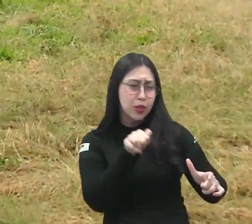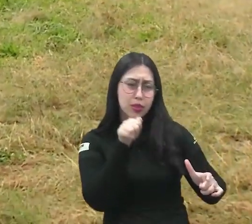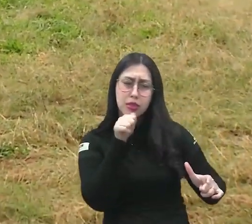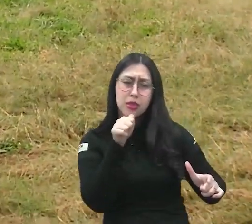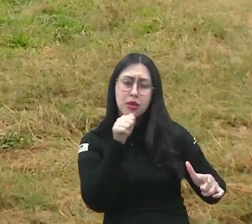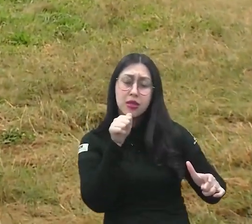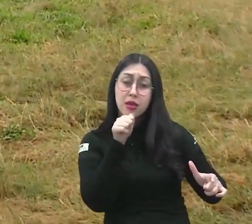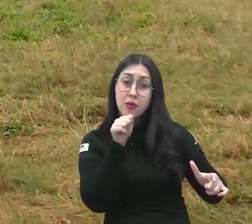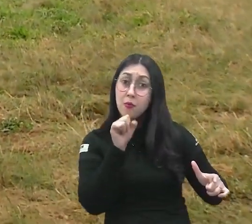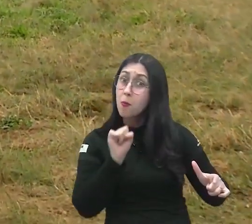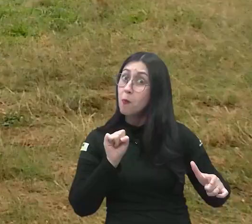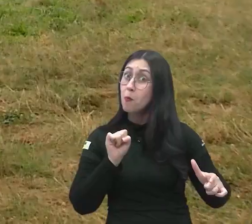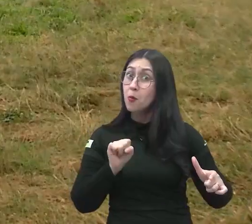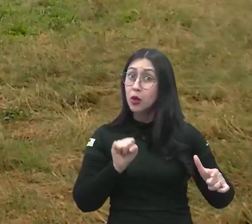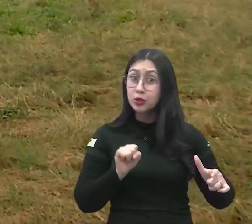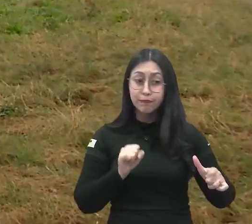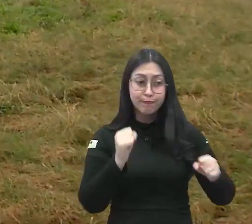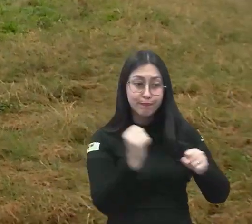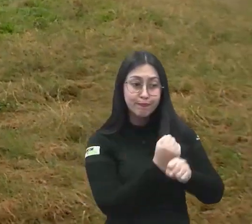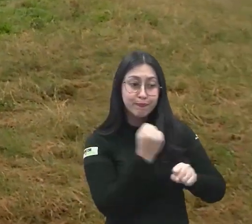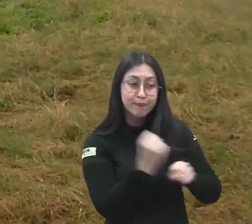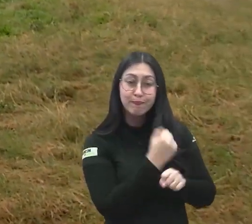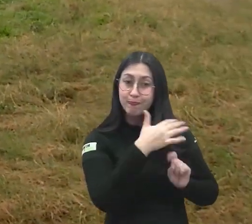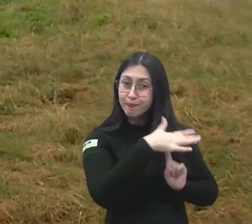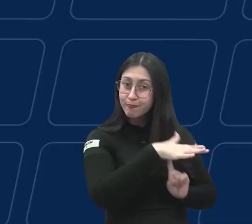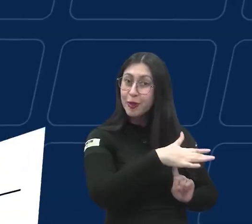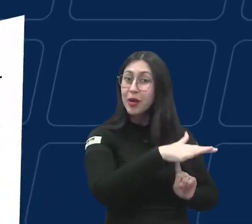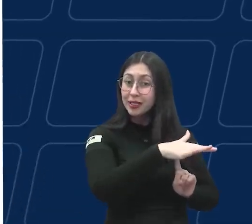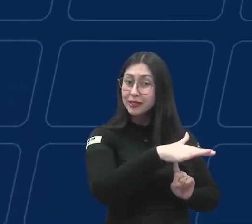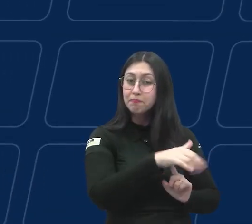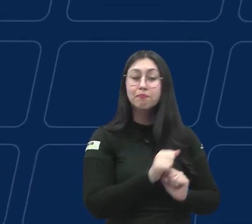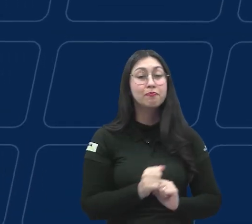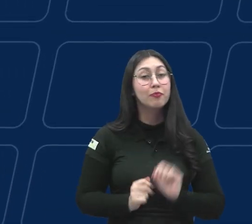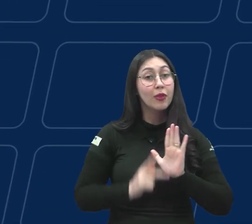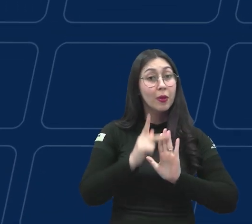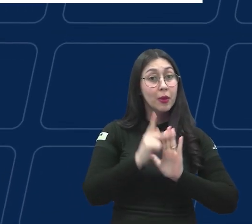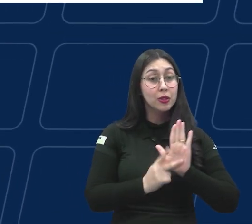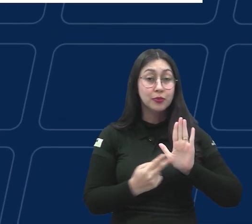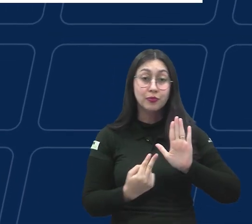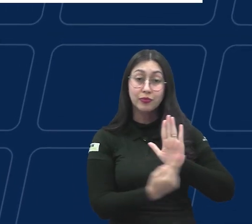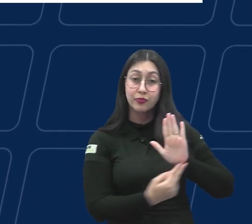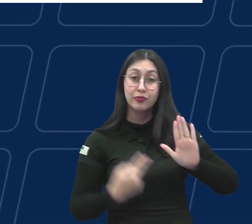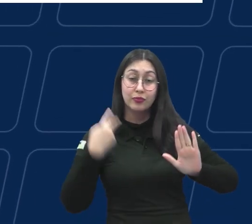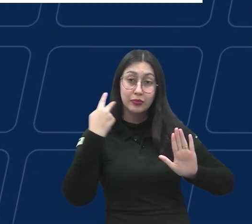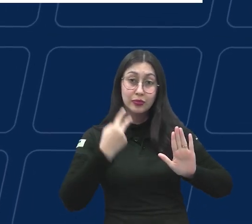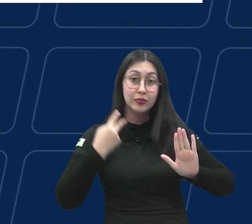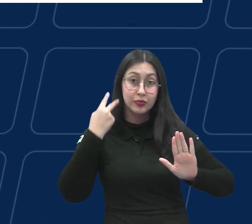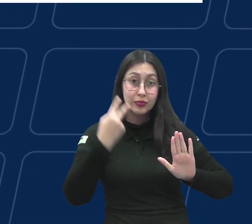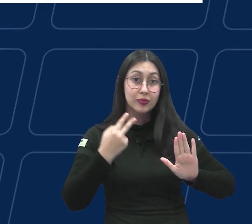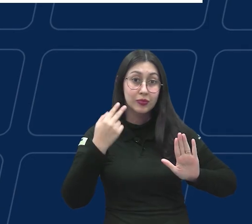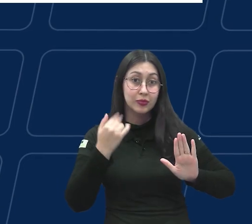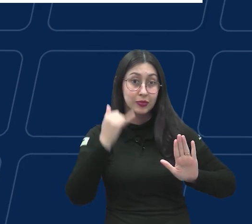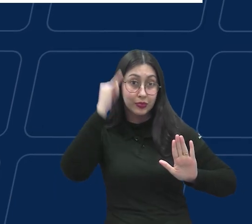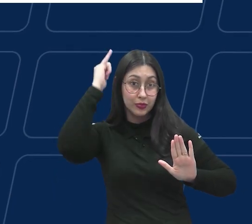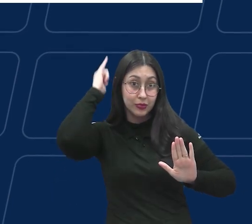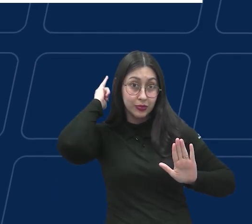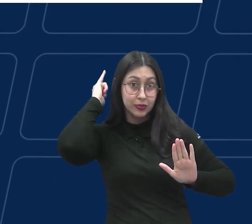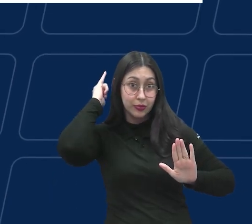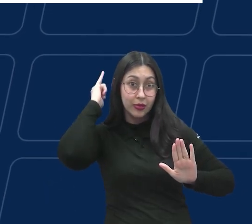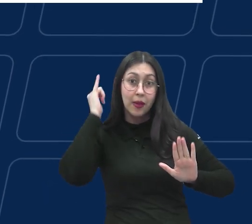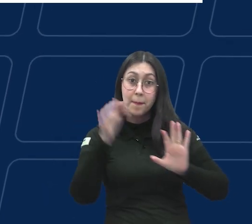não utilizado, poderá ganhar uma área verde. Um projeto do vereador Sidney Campos, aprovado pela